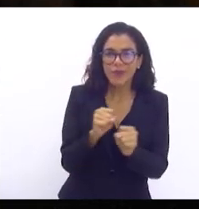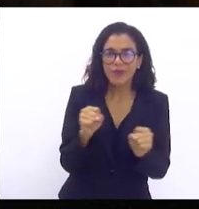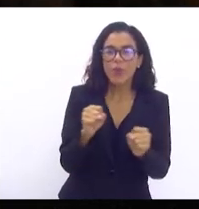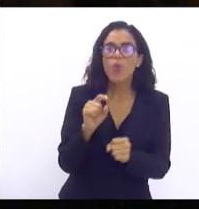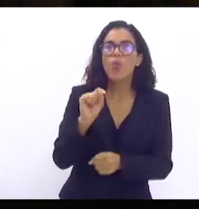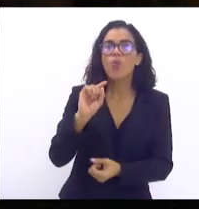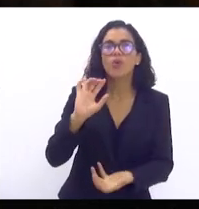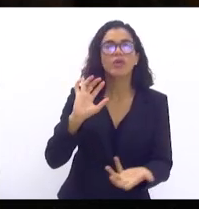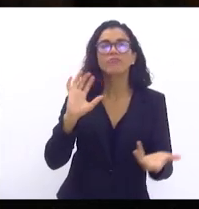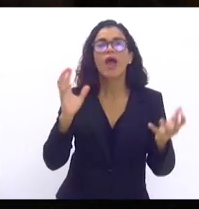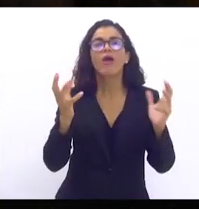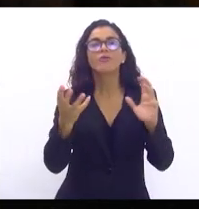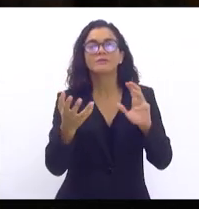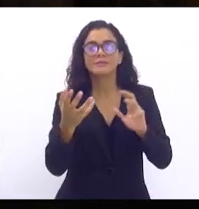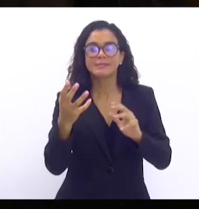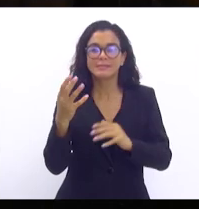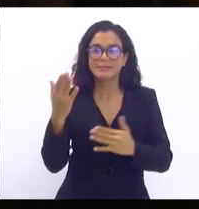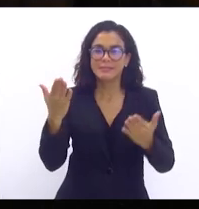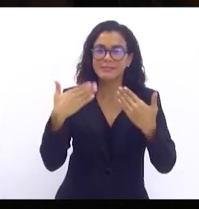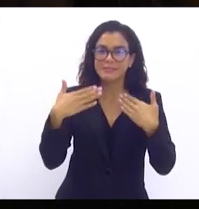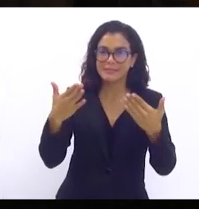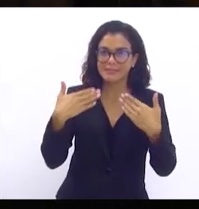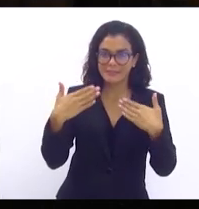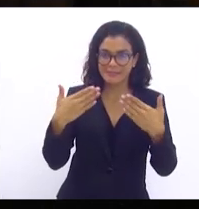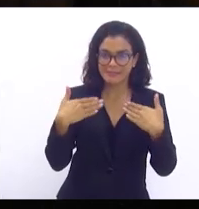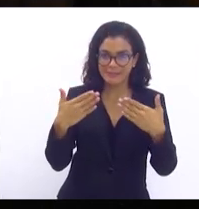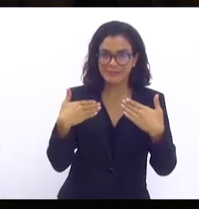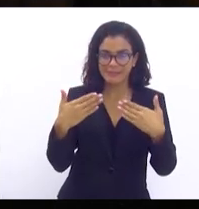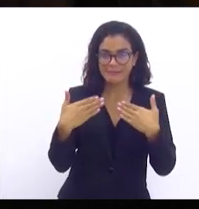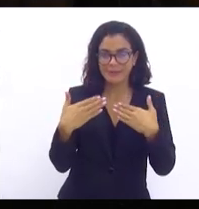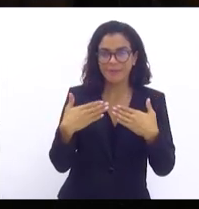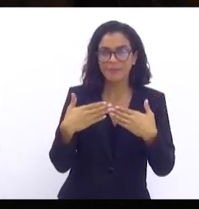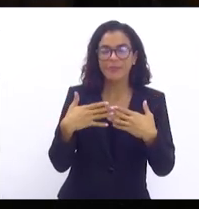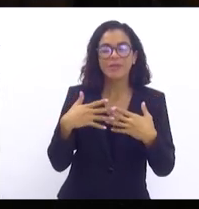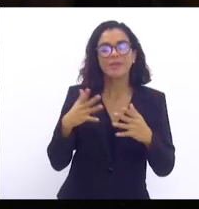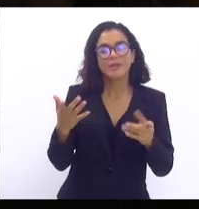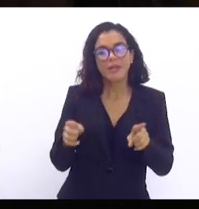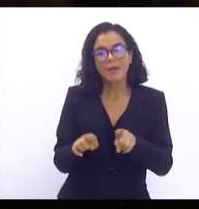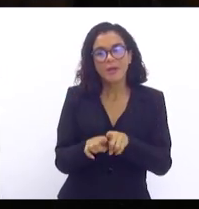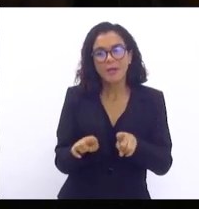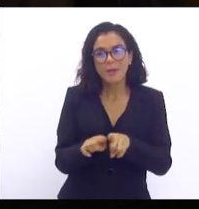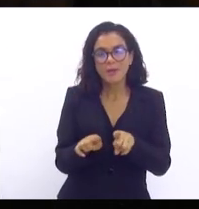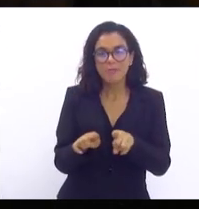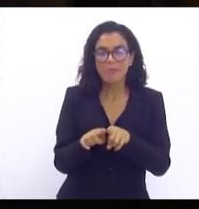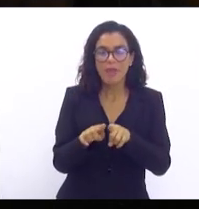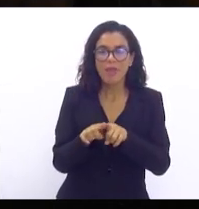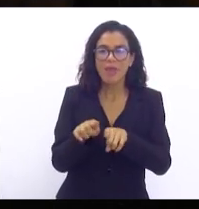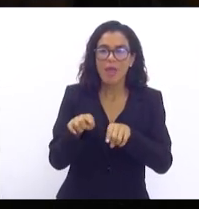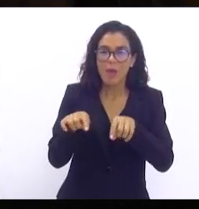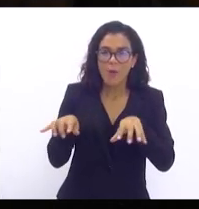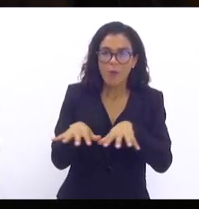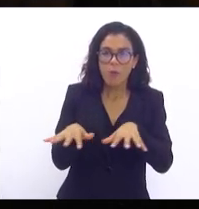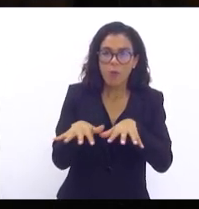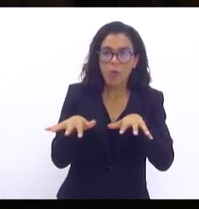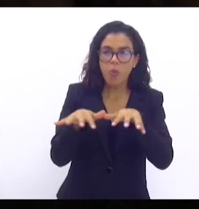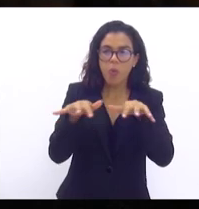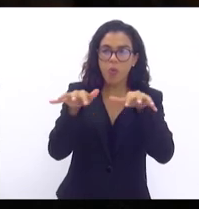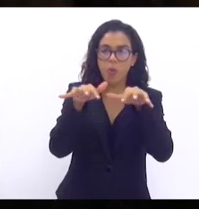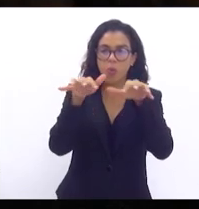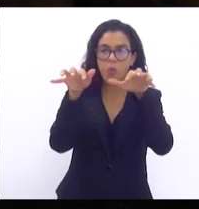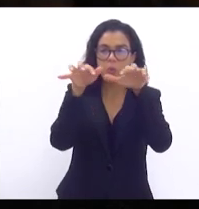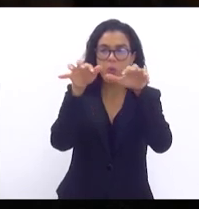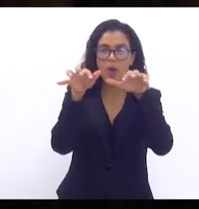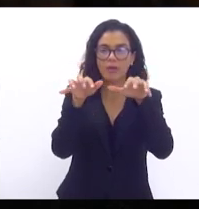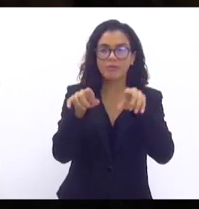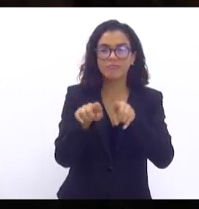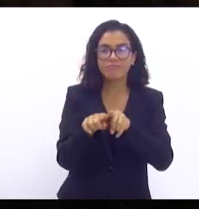verão? E aí, com as evaporações intensas, as formações de